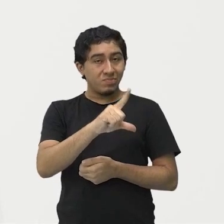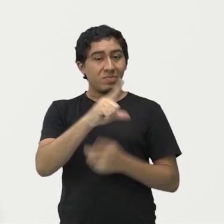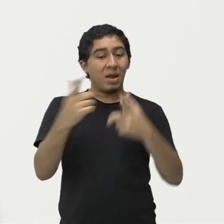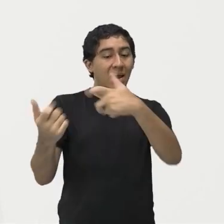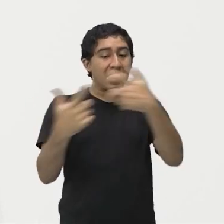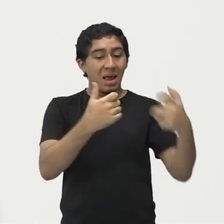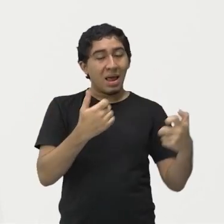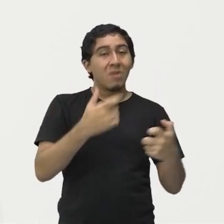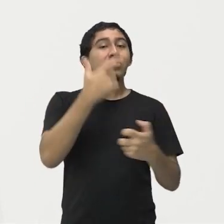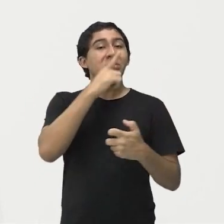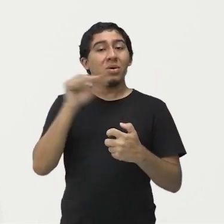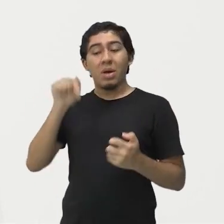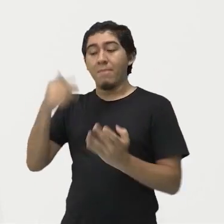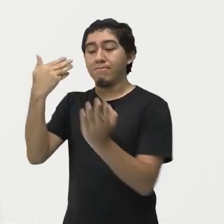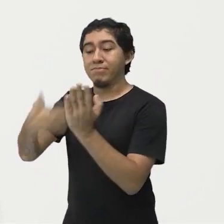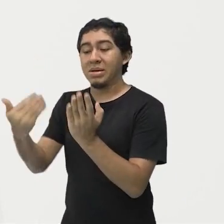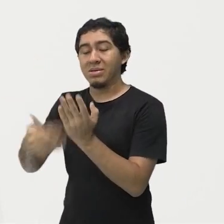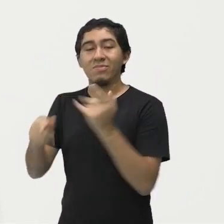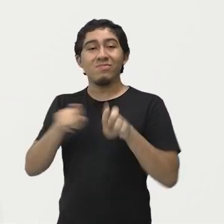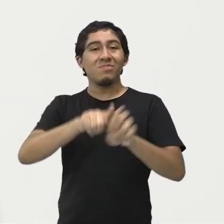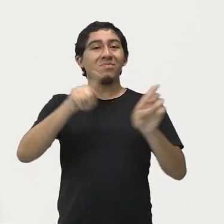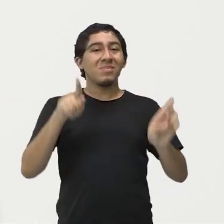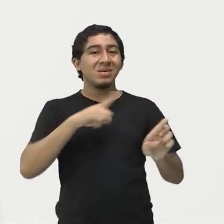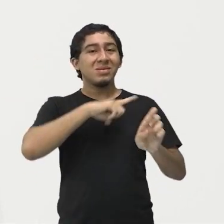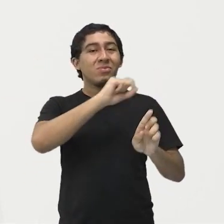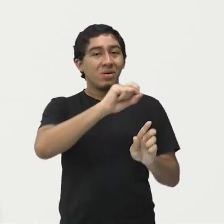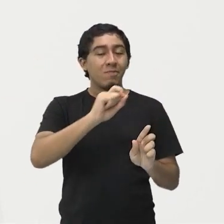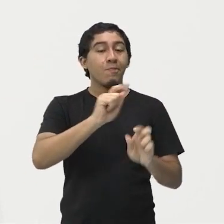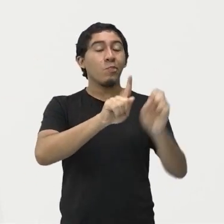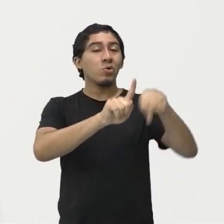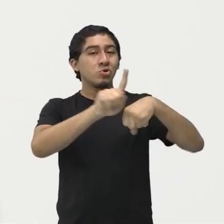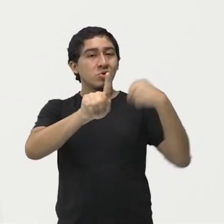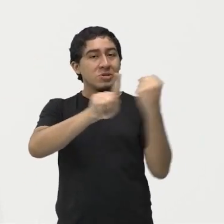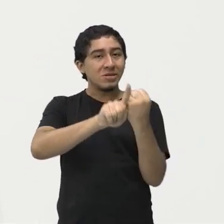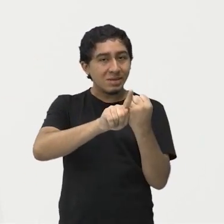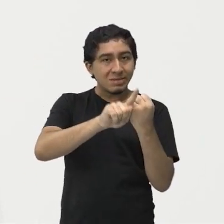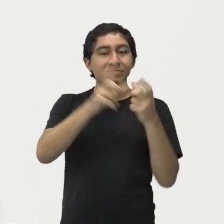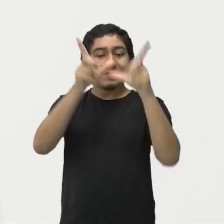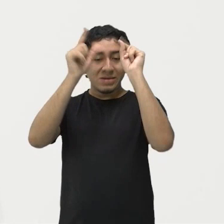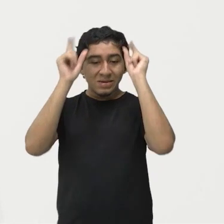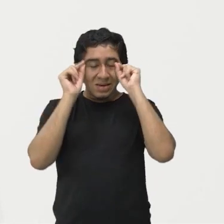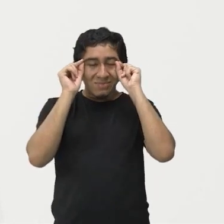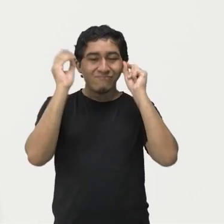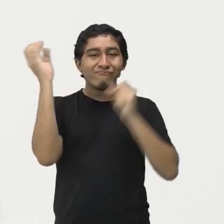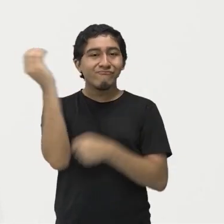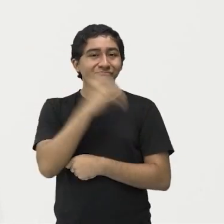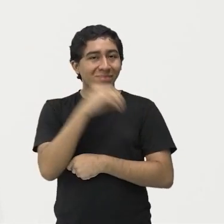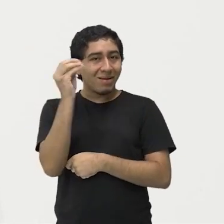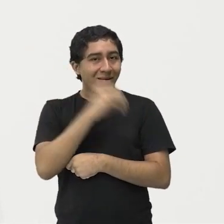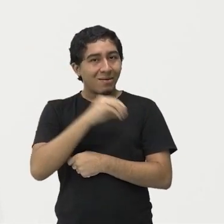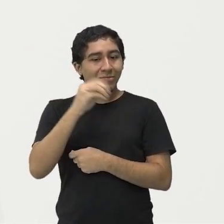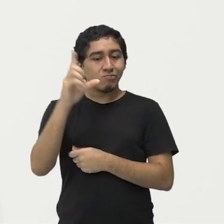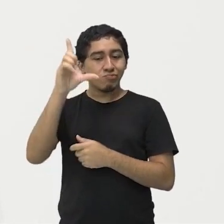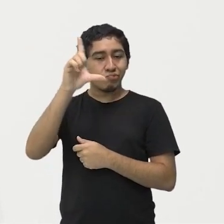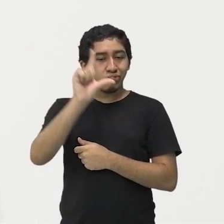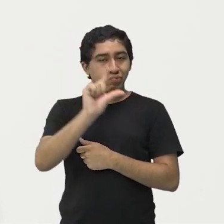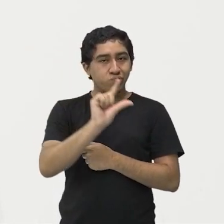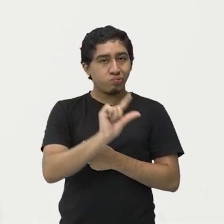enfraqueceu a unidade da civilização grega. A vitória de Esparta acabou trazendo